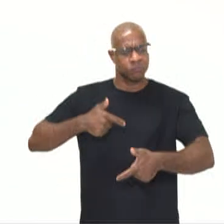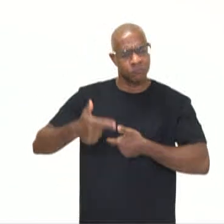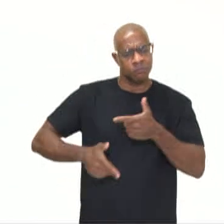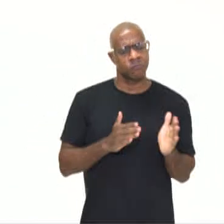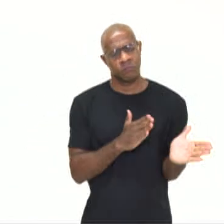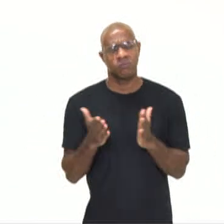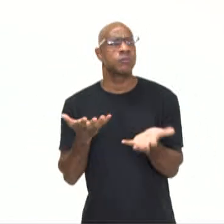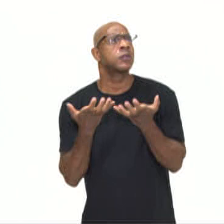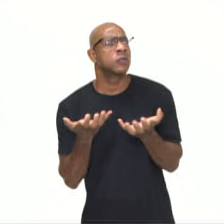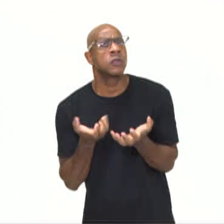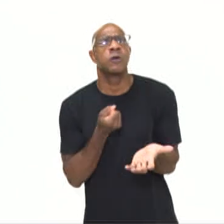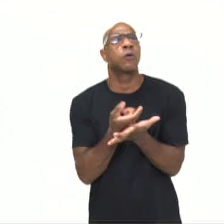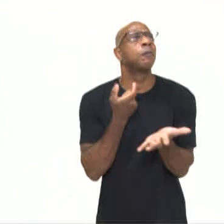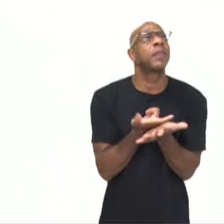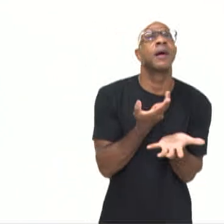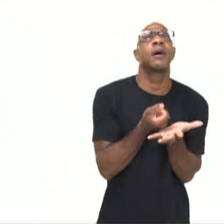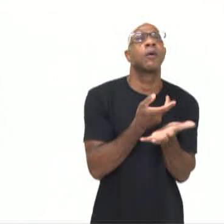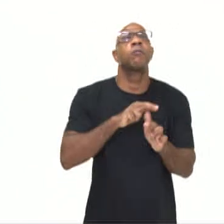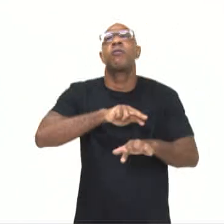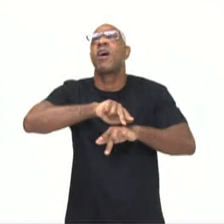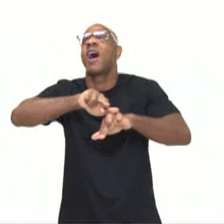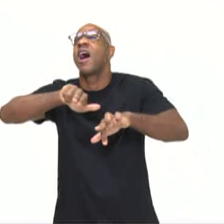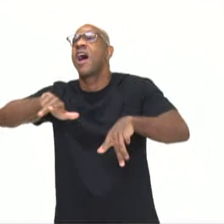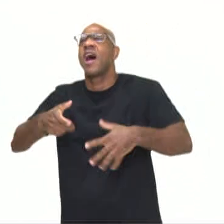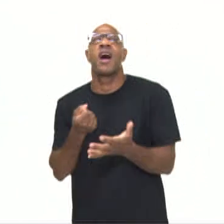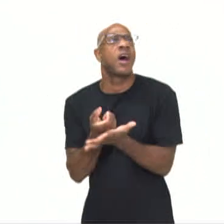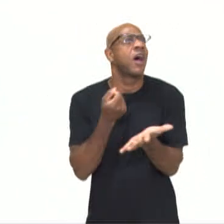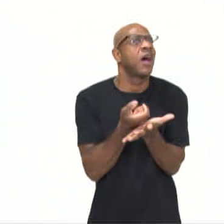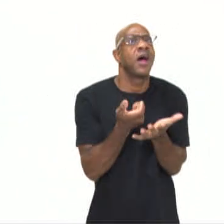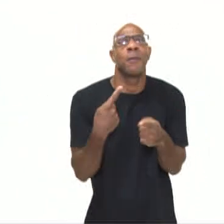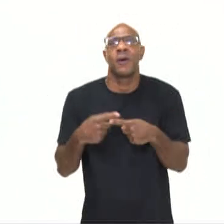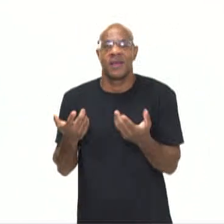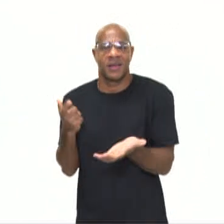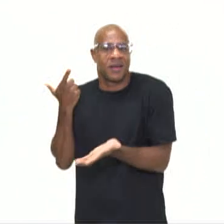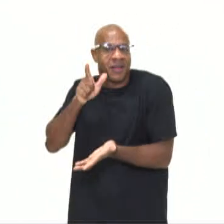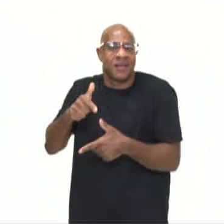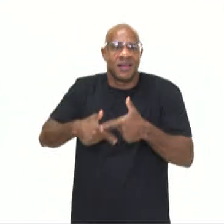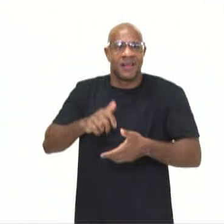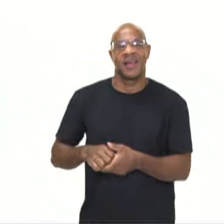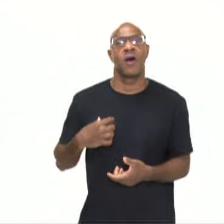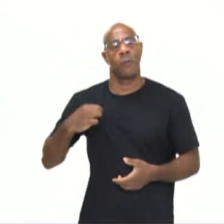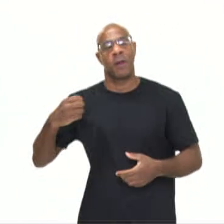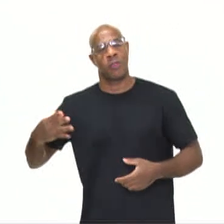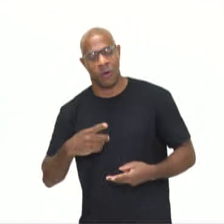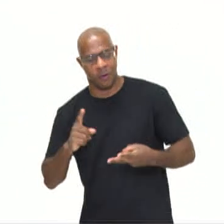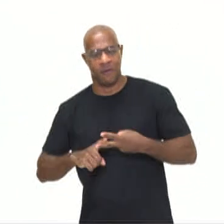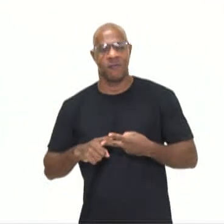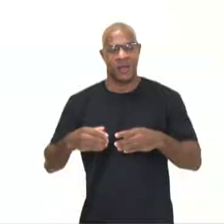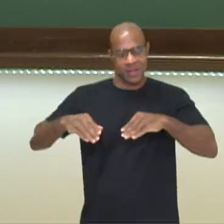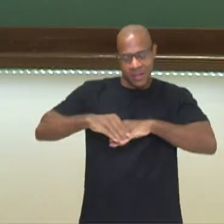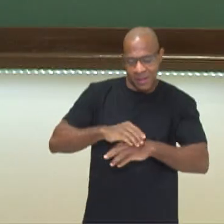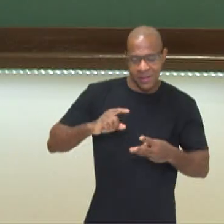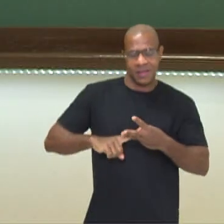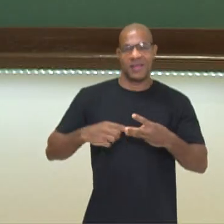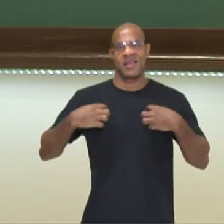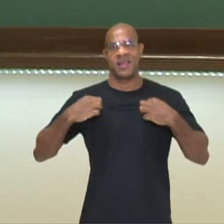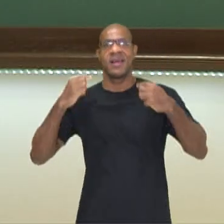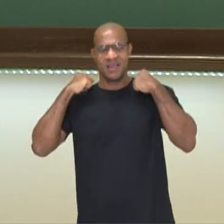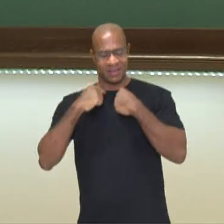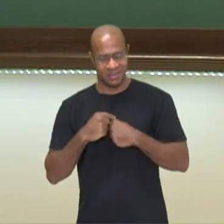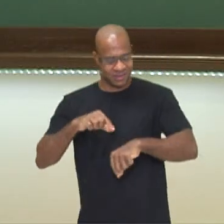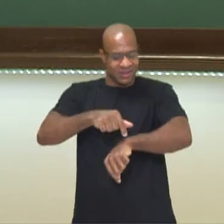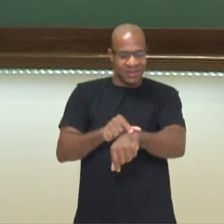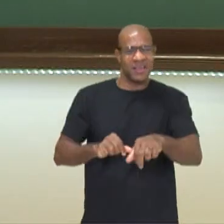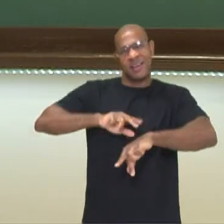decidiu que iria comprar várias coisas as quais nunca pôde antes. Por exemplo, roupas novas, sapatos, acessórios, coisas que